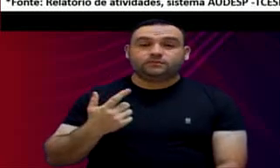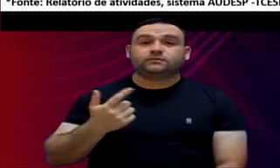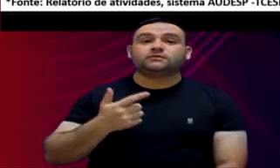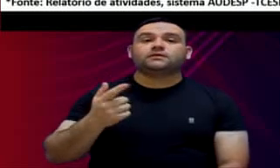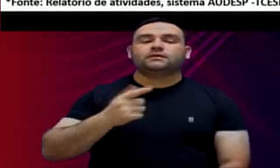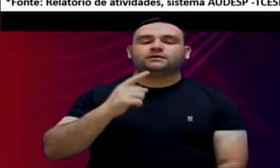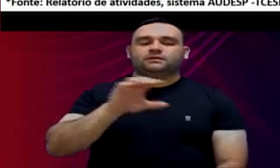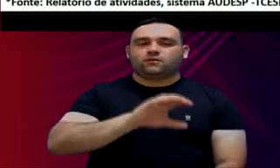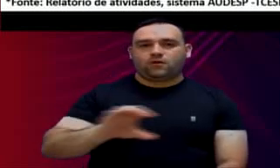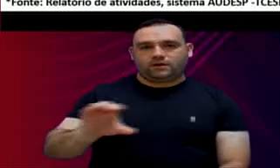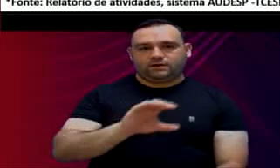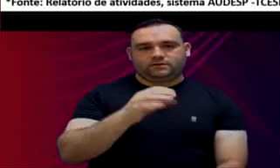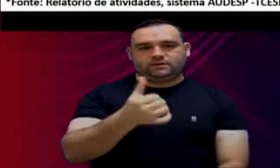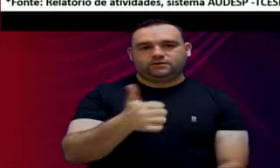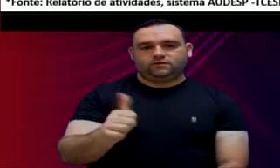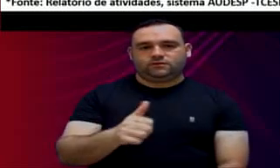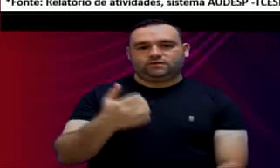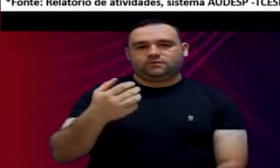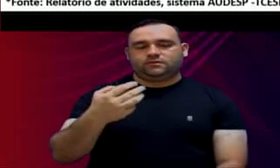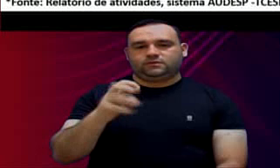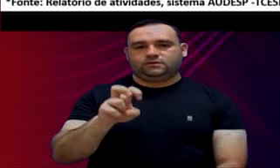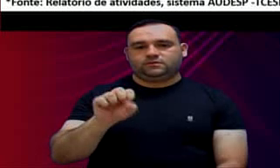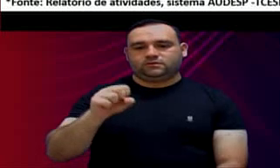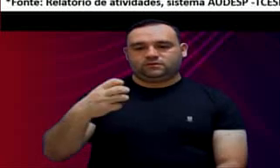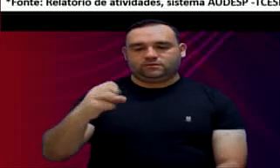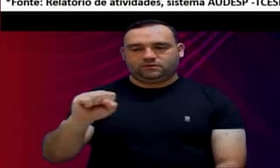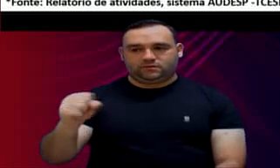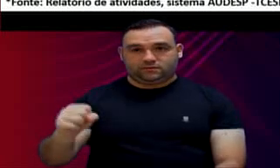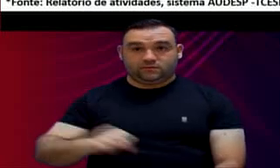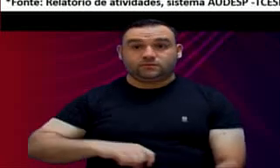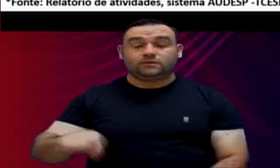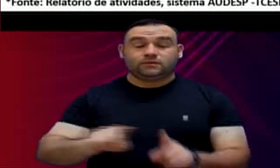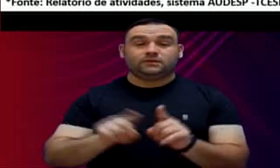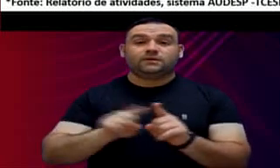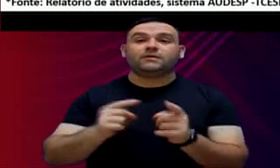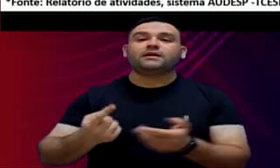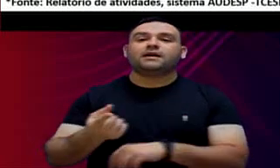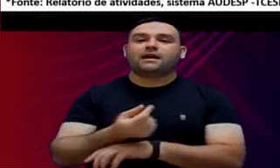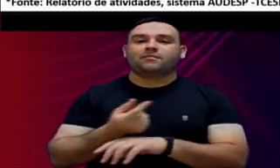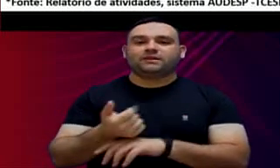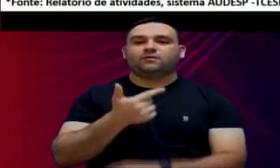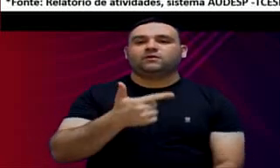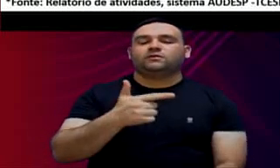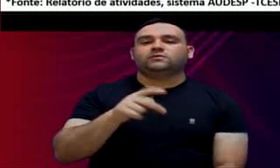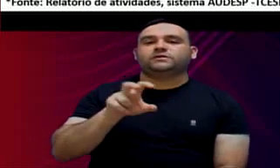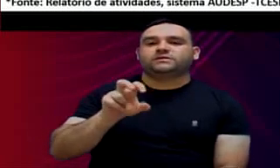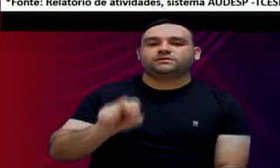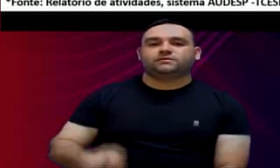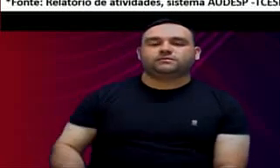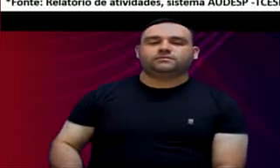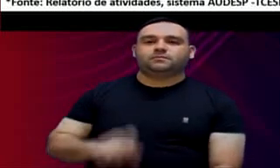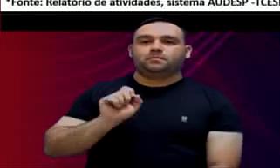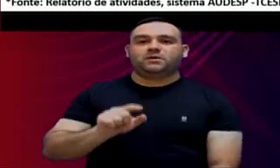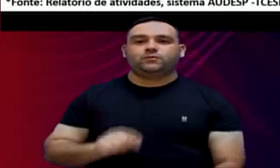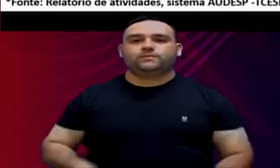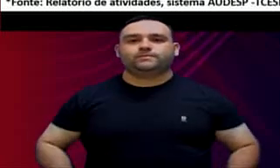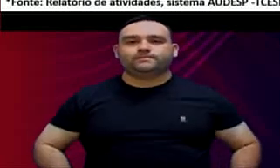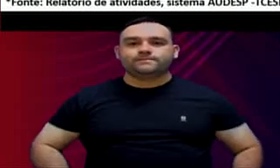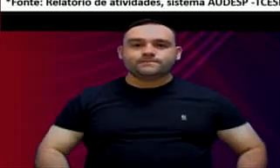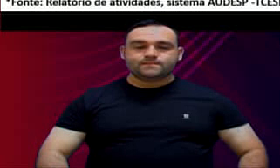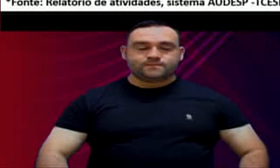corrente 611 milhões 388 e capital 250 mil